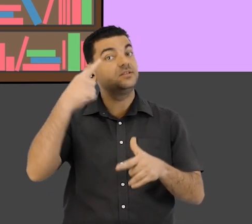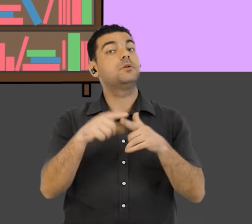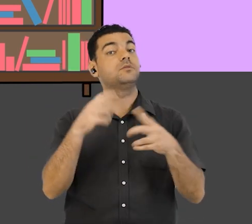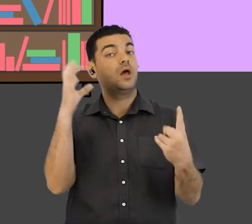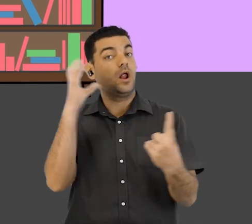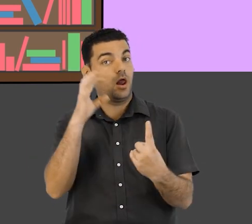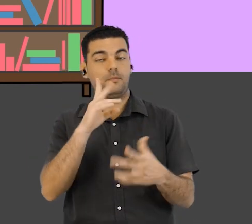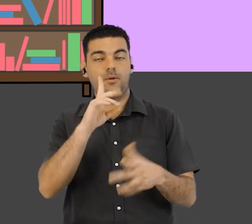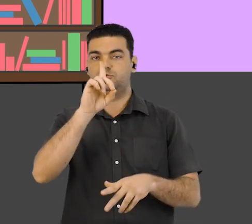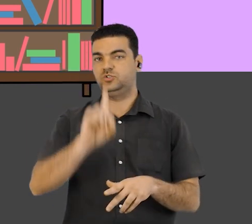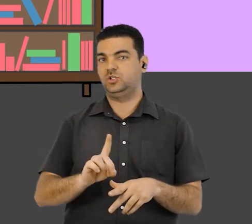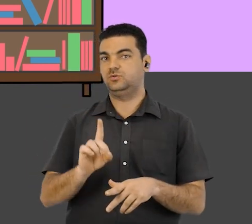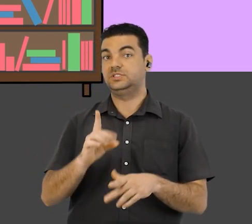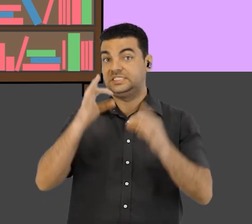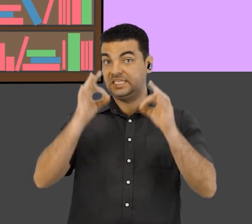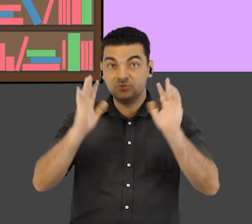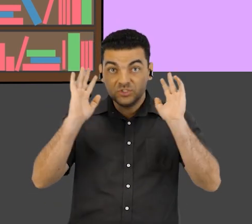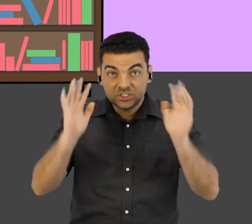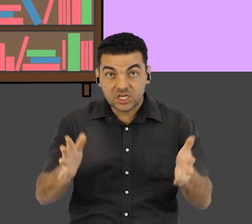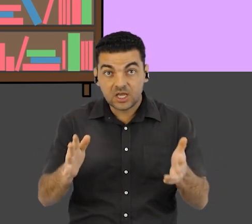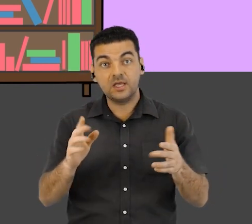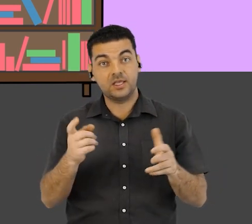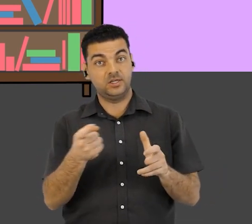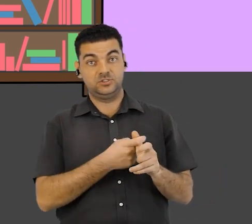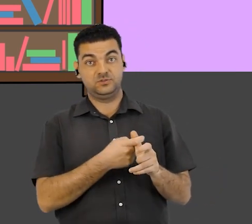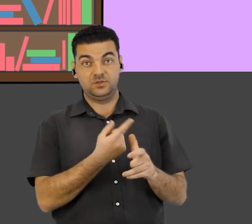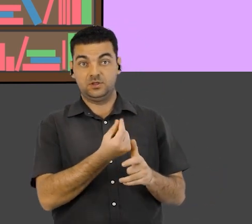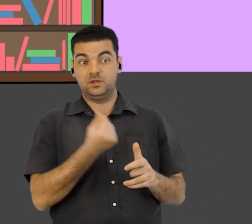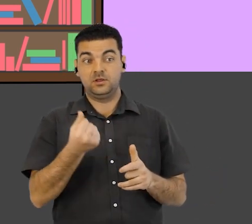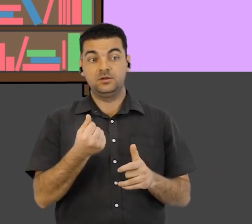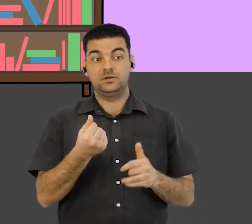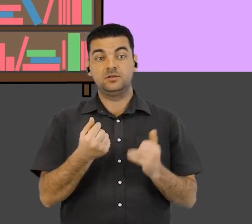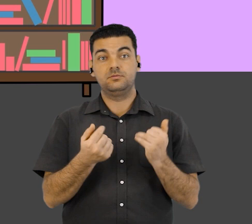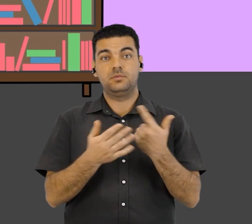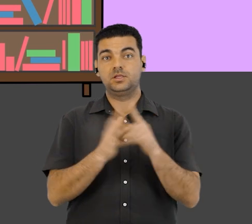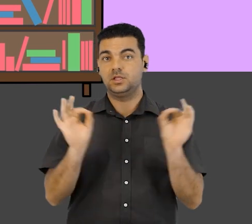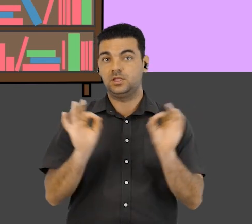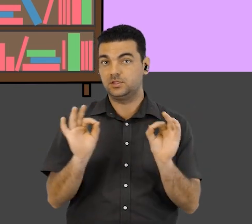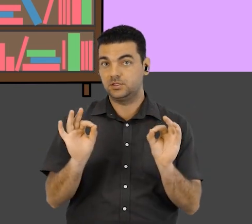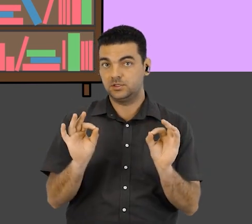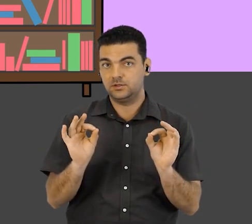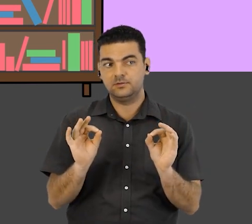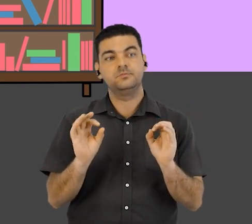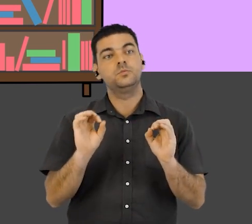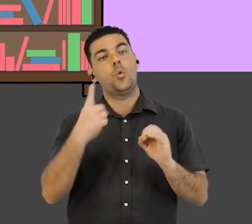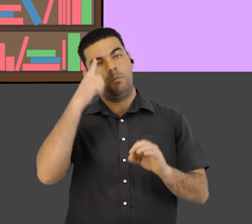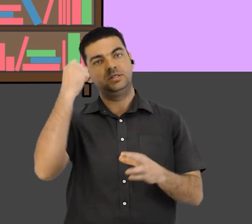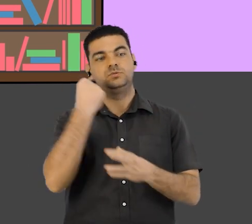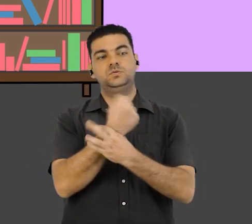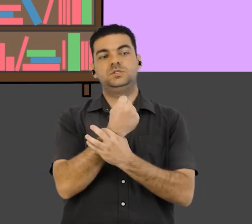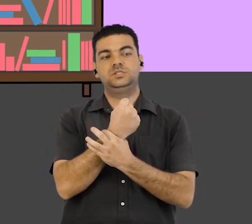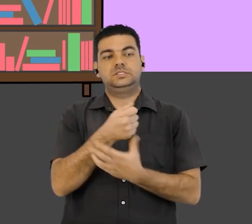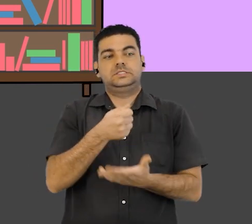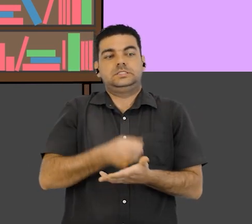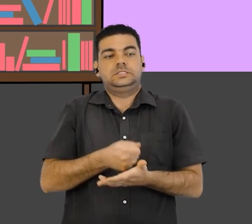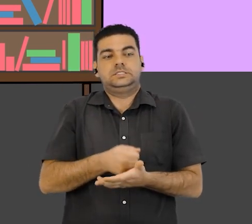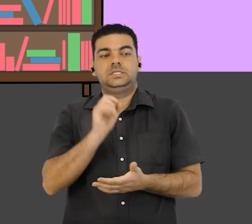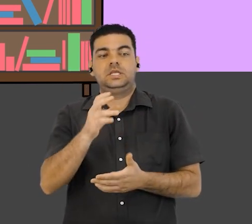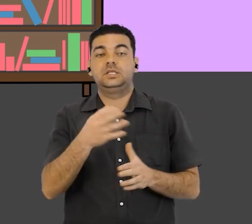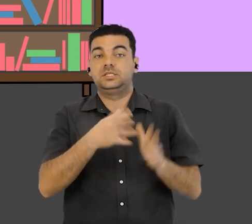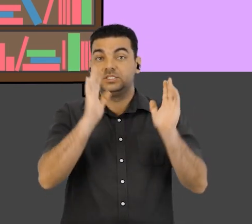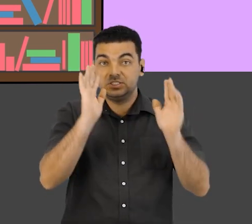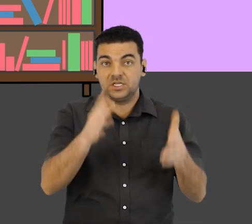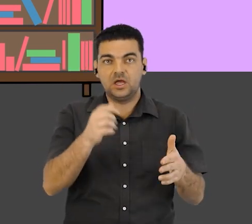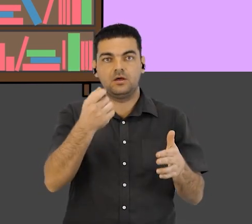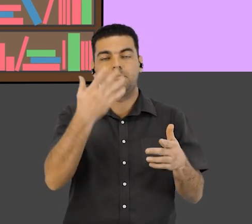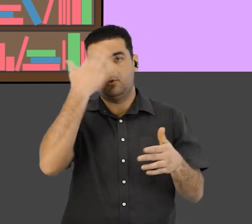quando há uma ameaça a um direito líquido e certo e o crédito tributário ainda não estiver constituído. Ou o mandado de segurança repressivo, quando o crédito